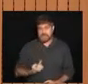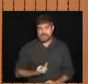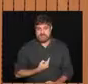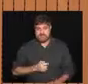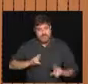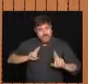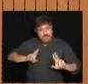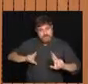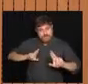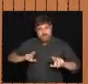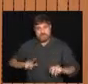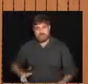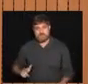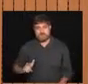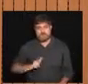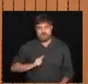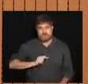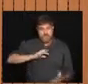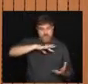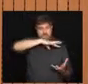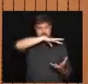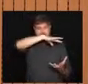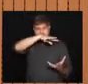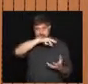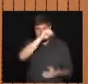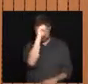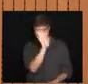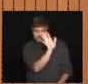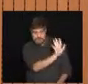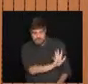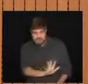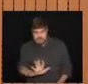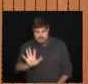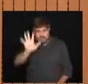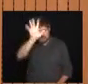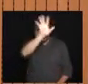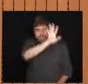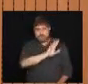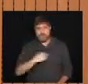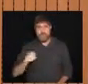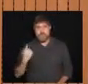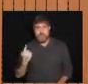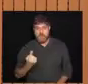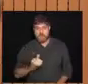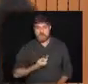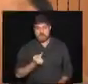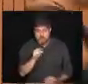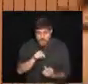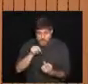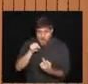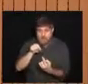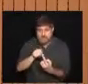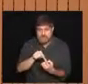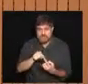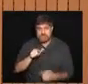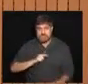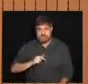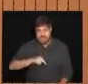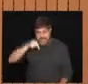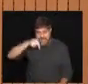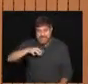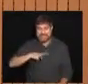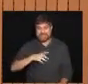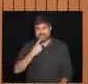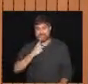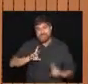mesma situação que o resto do mundo, o Brasil, e nós estamos aqui justamente com o objetivo que isto não